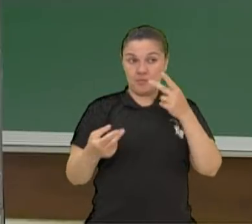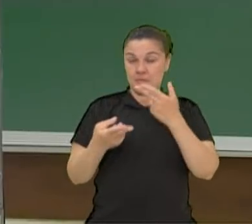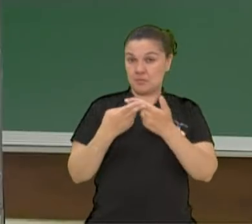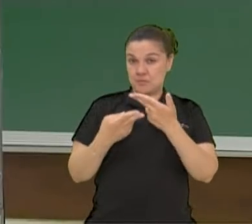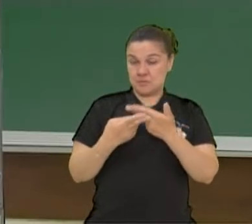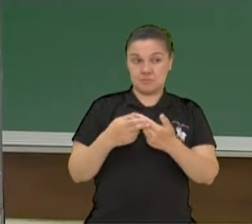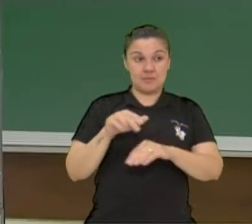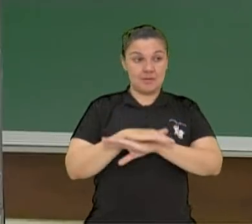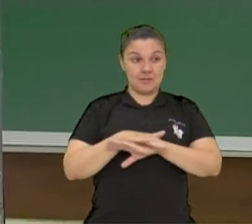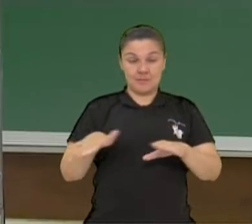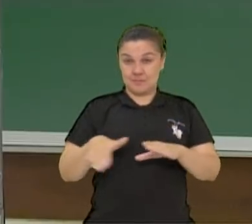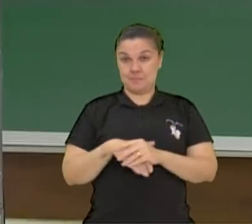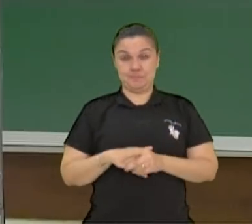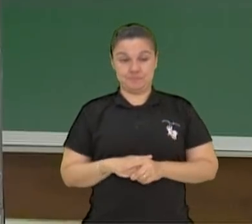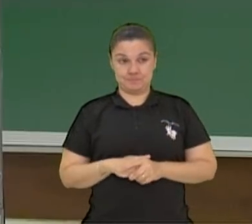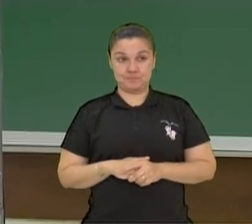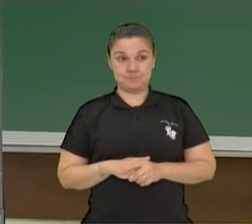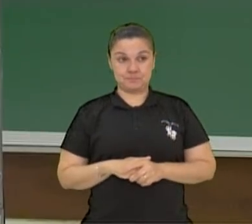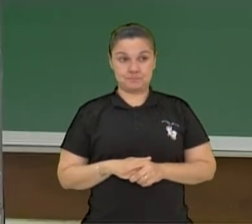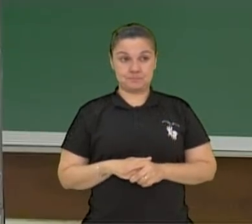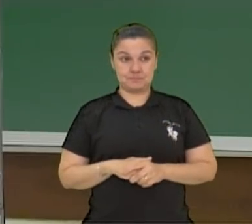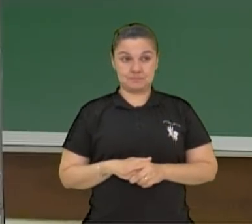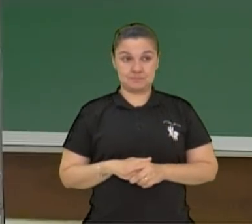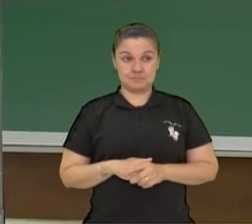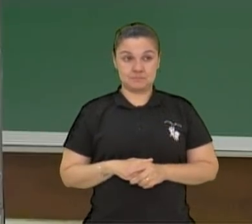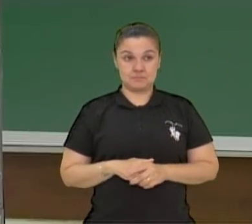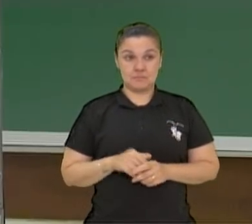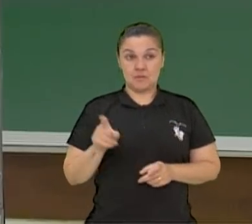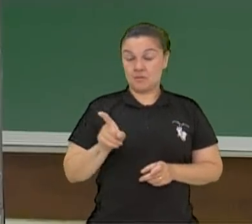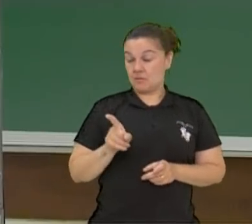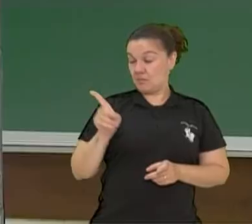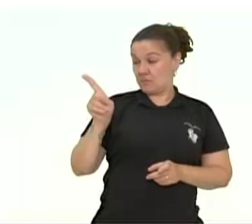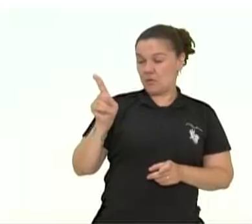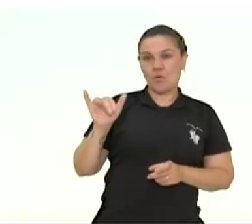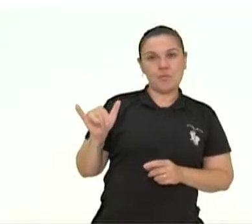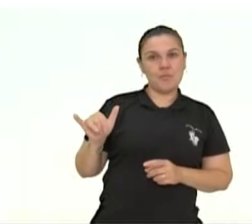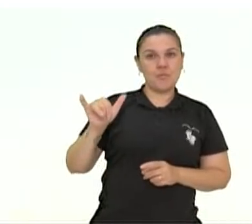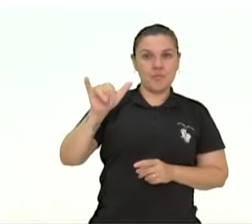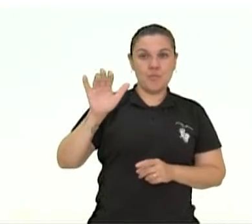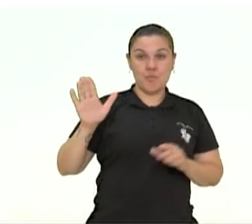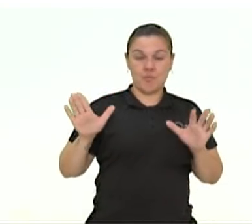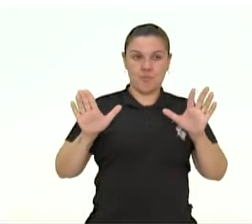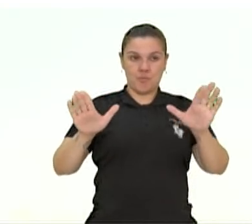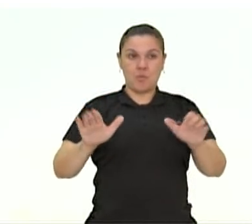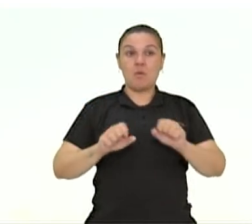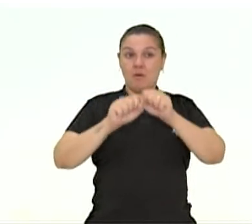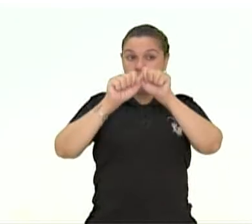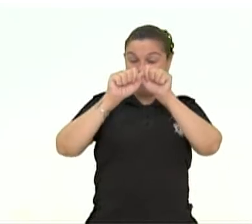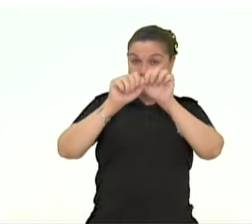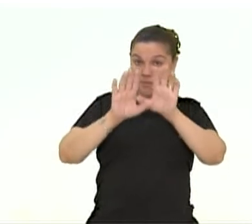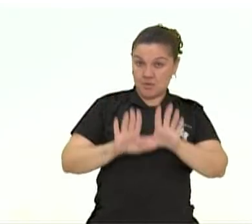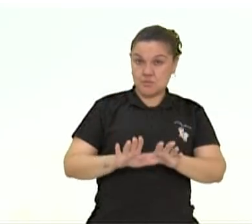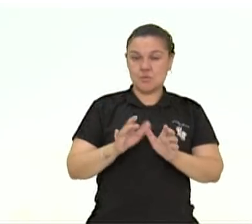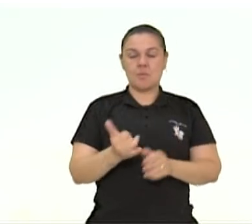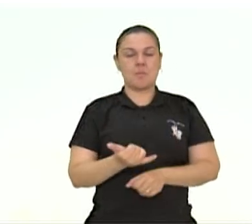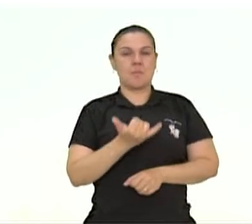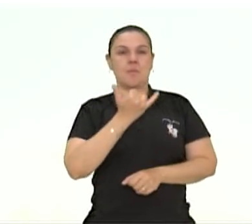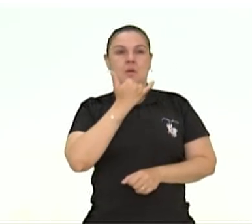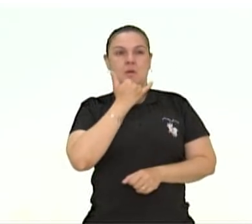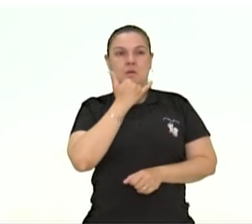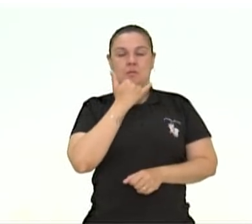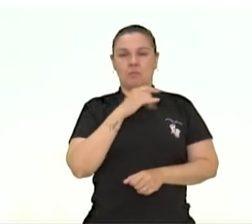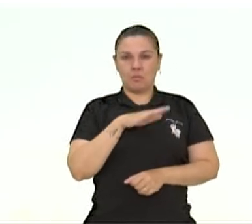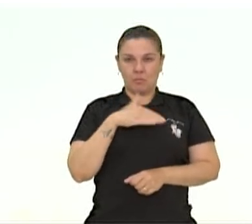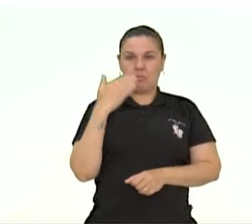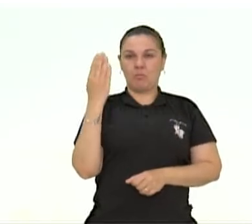uso, aboliu-se, certo? Então a gente tem outros exemplos, como a palavra voo, abençoo, perdoo,